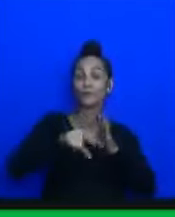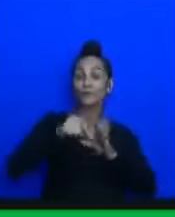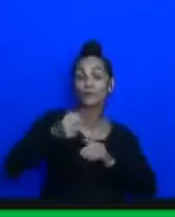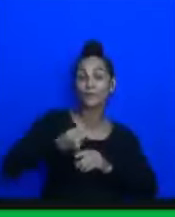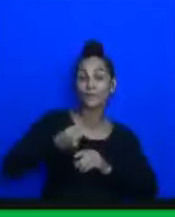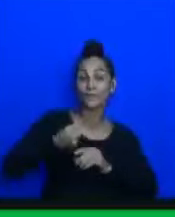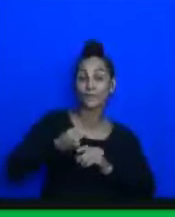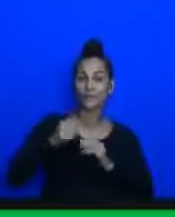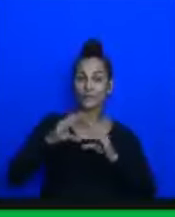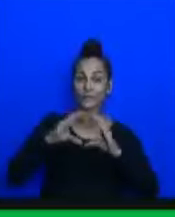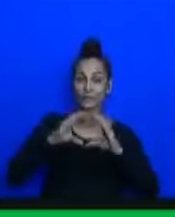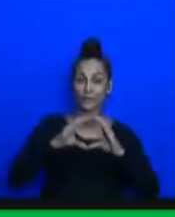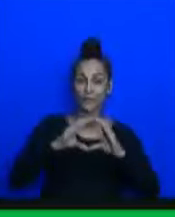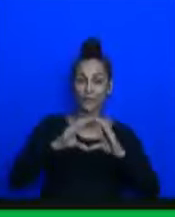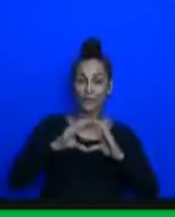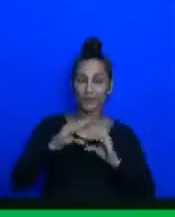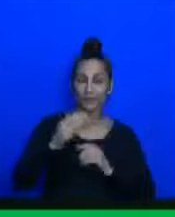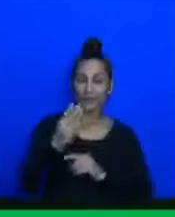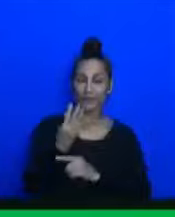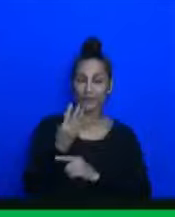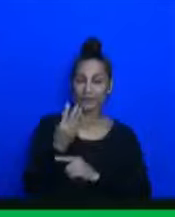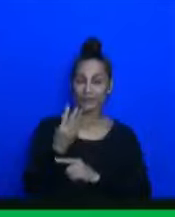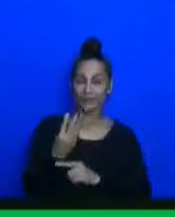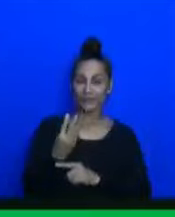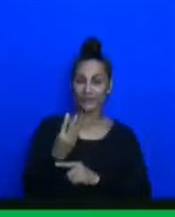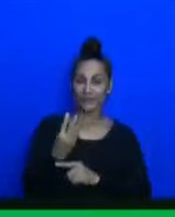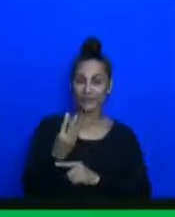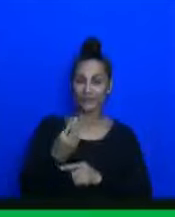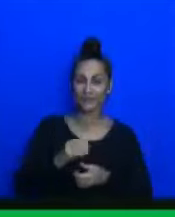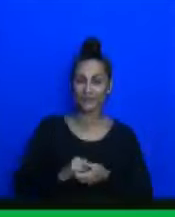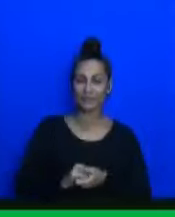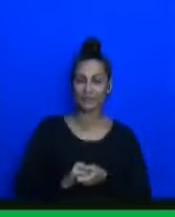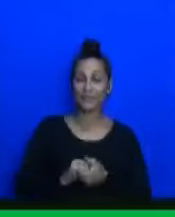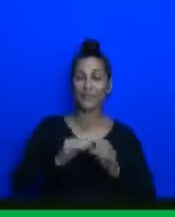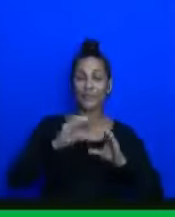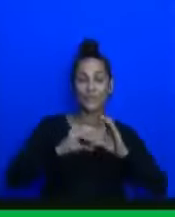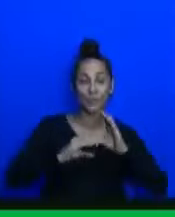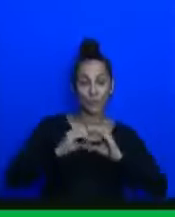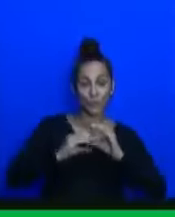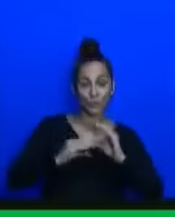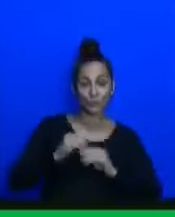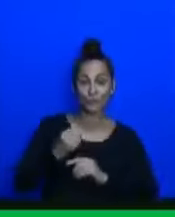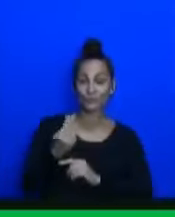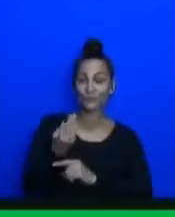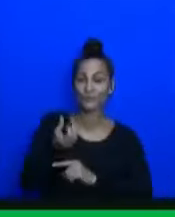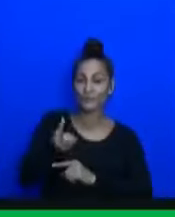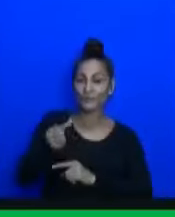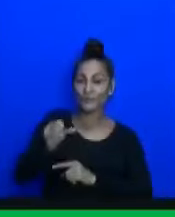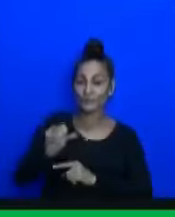Vem chegando. Bola sorteada 43. Número 43. Esse é o concurso